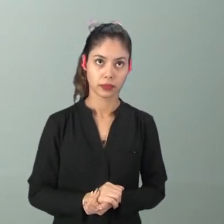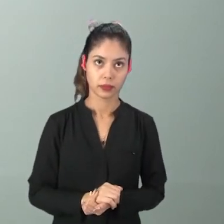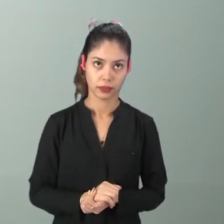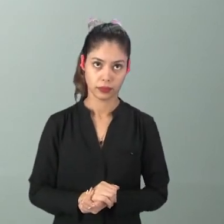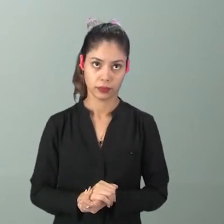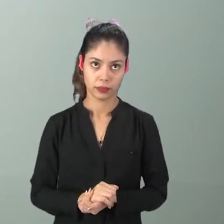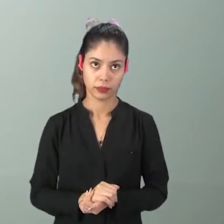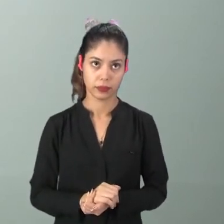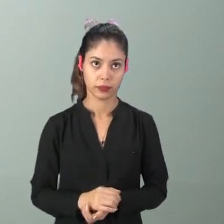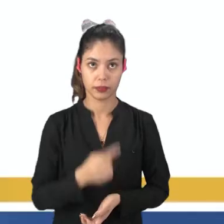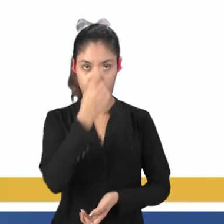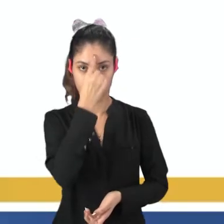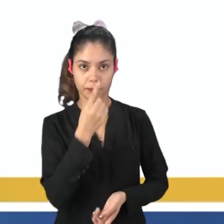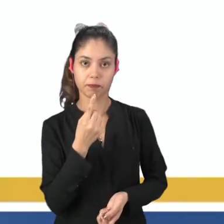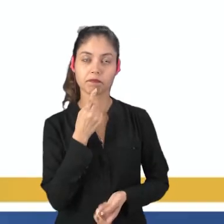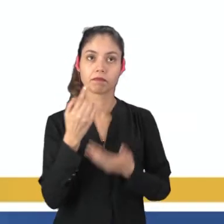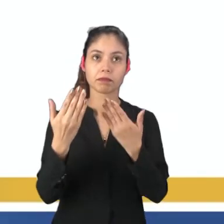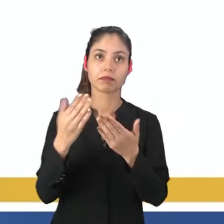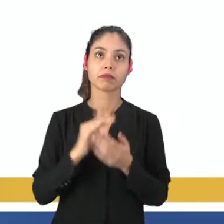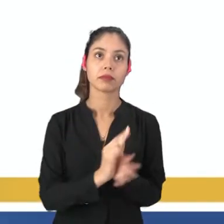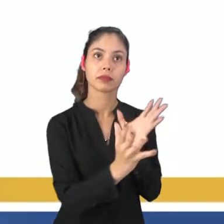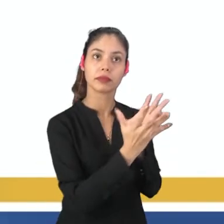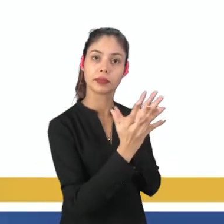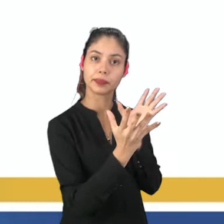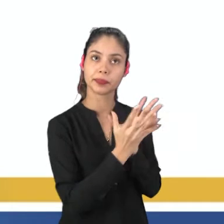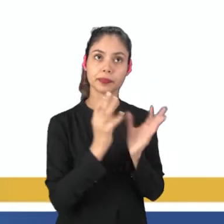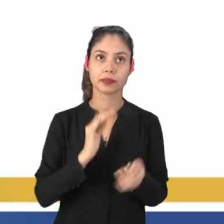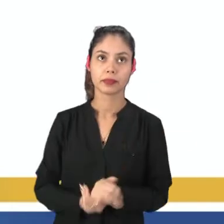tem uma da Turma da Mônica.